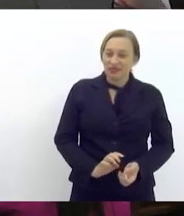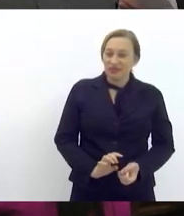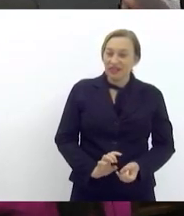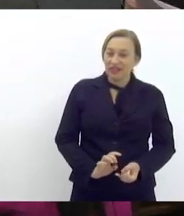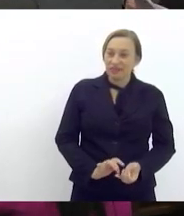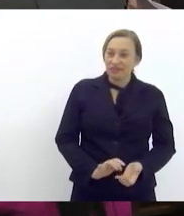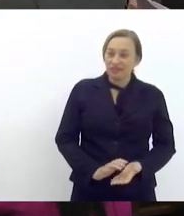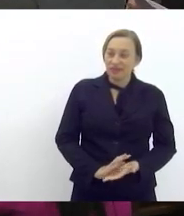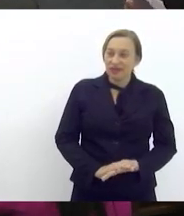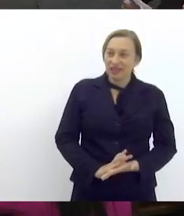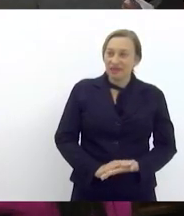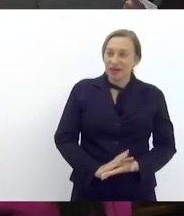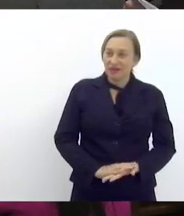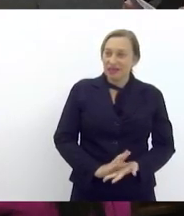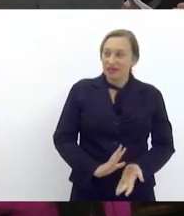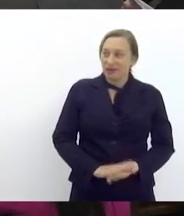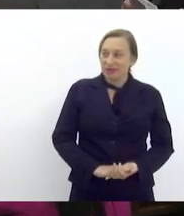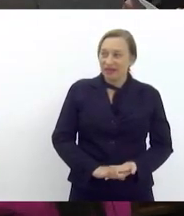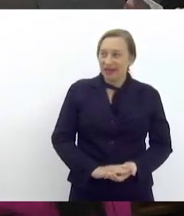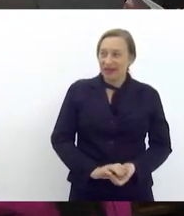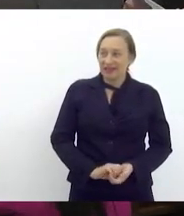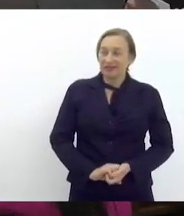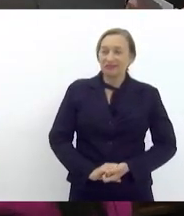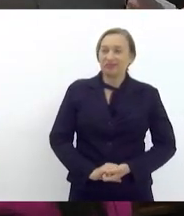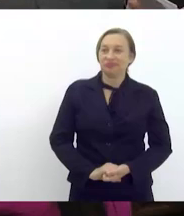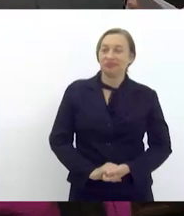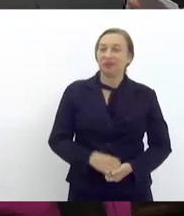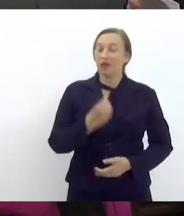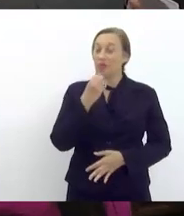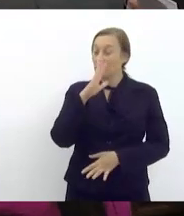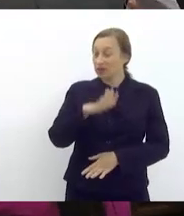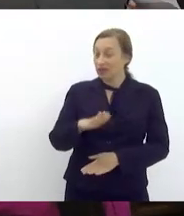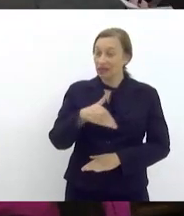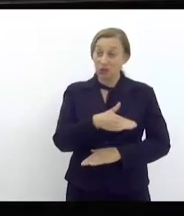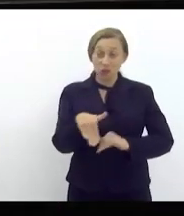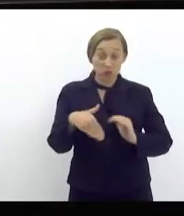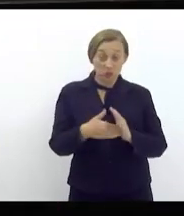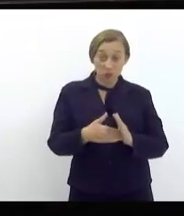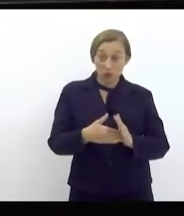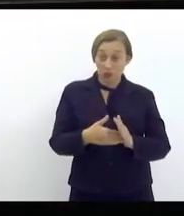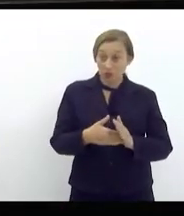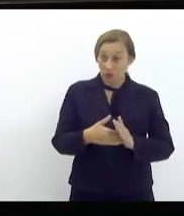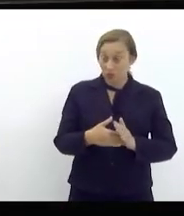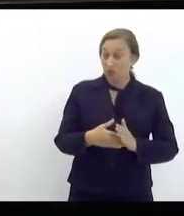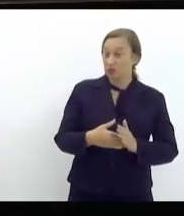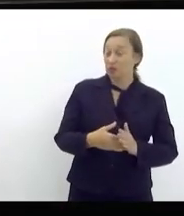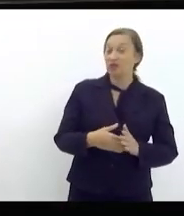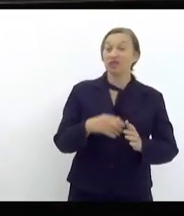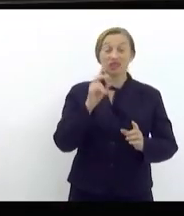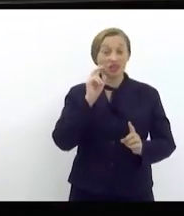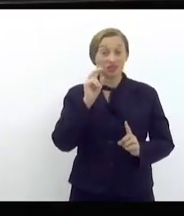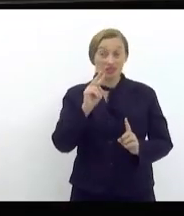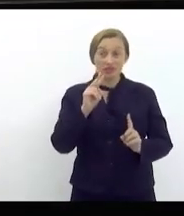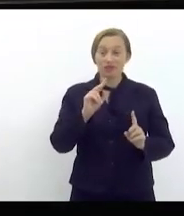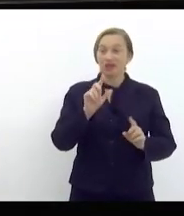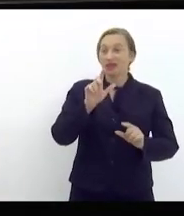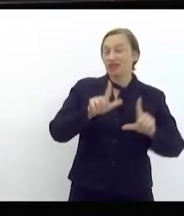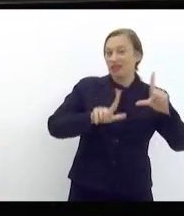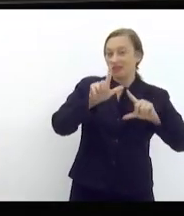Boa tarde, boa tarde, presidente. Boa tarde a todas as pessoas aqui presentes, a quem nos assiste de casa pela TV Alerj.